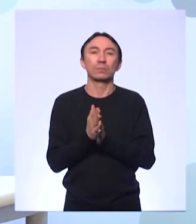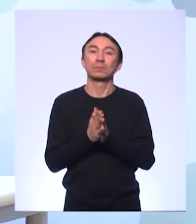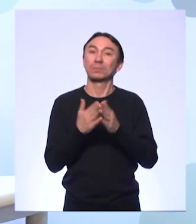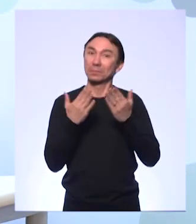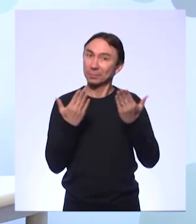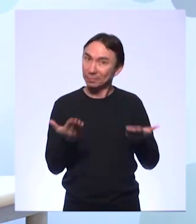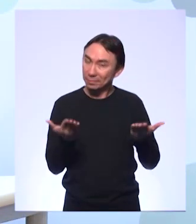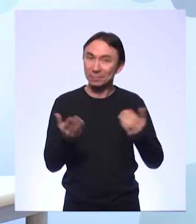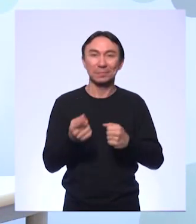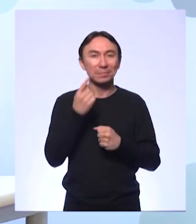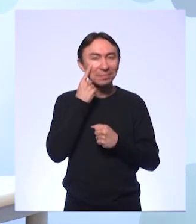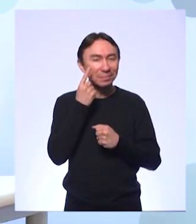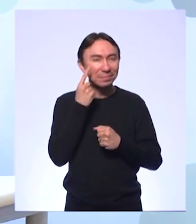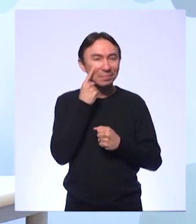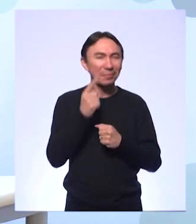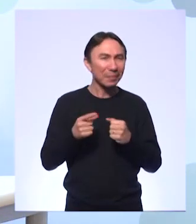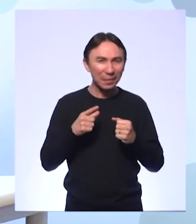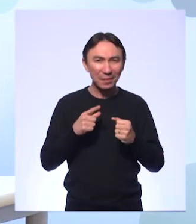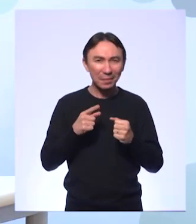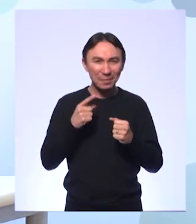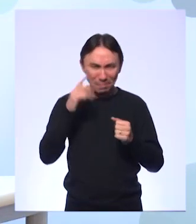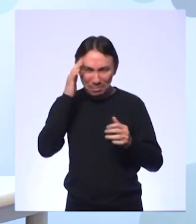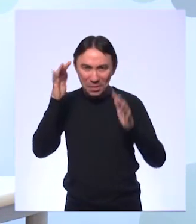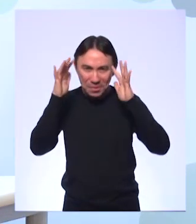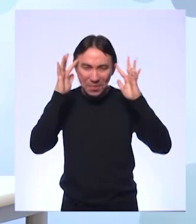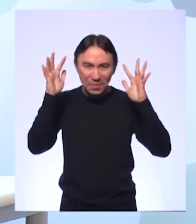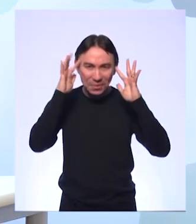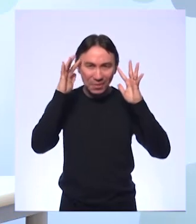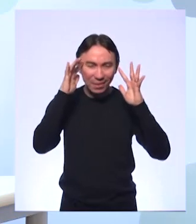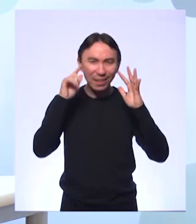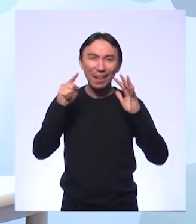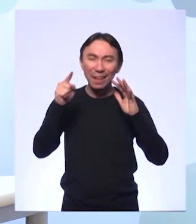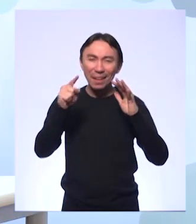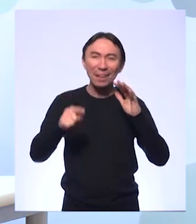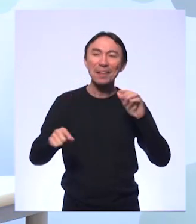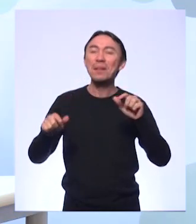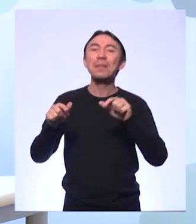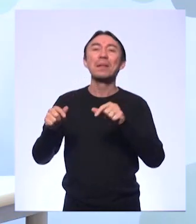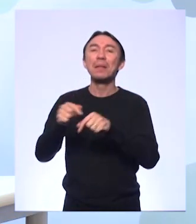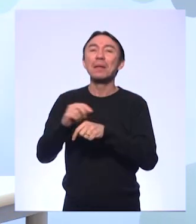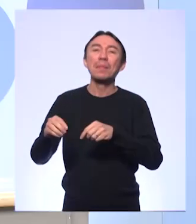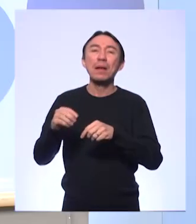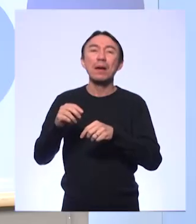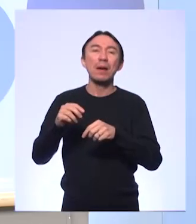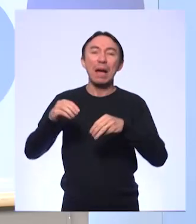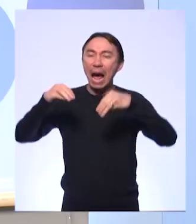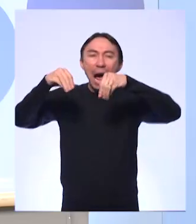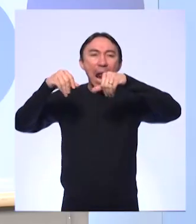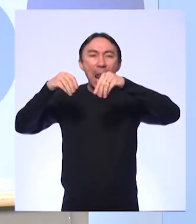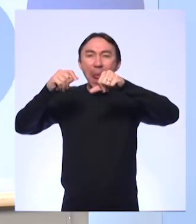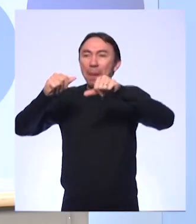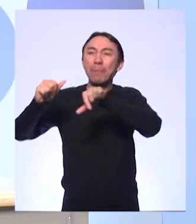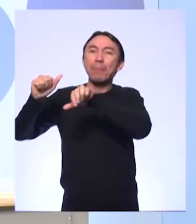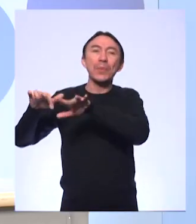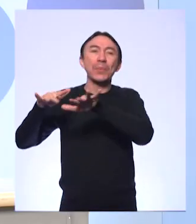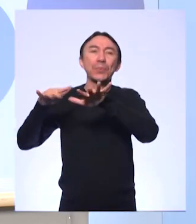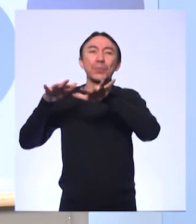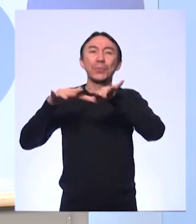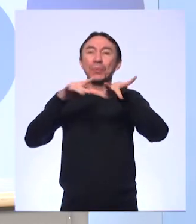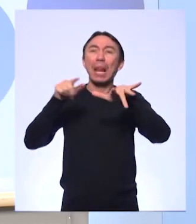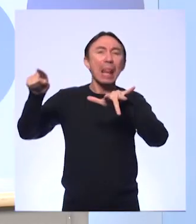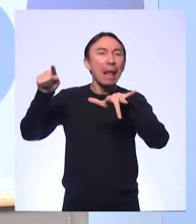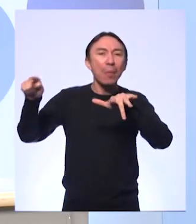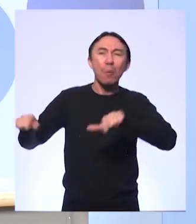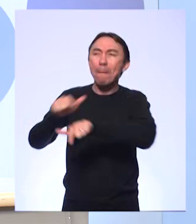Professora Luísa, a senhora já imaginou alguma vez na vida que a poeira, que viria uma poeira lá do